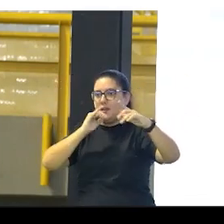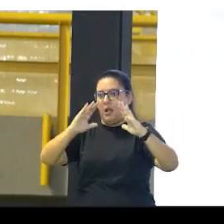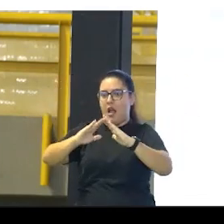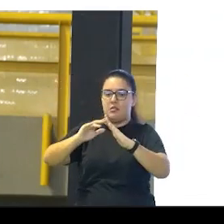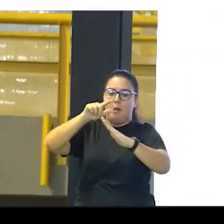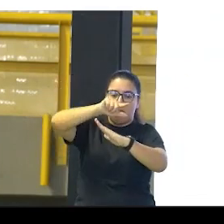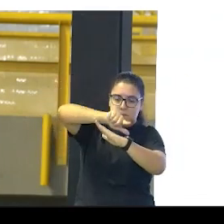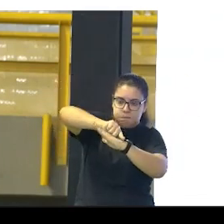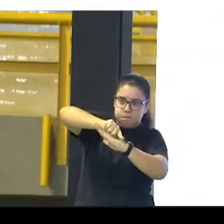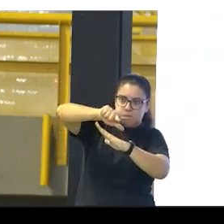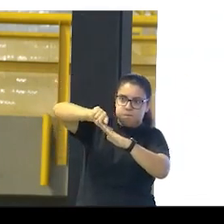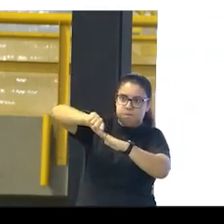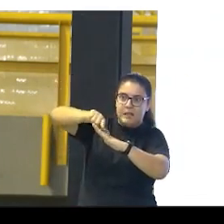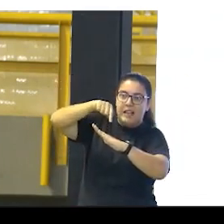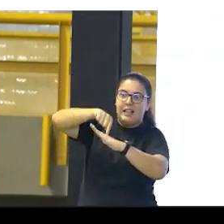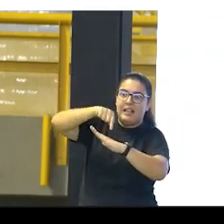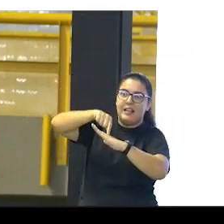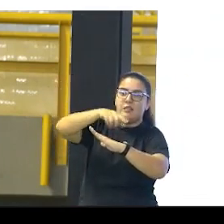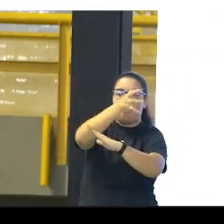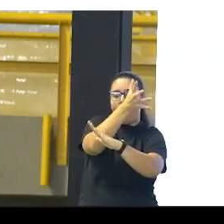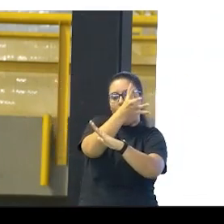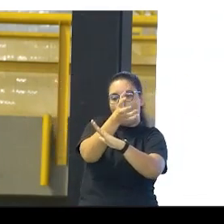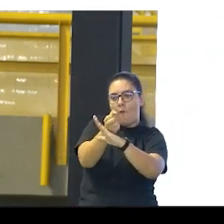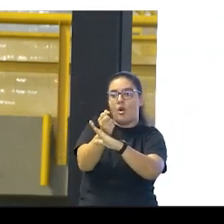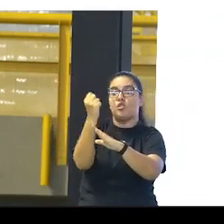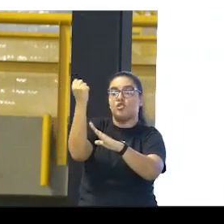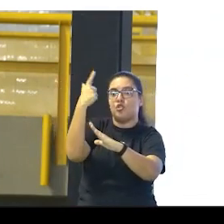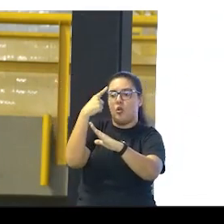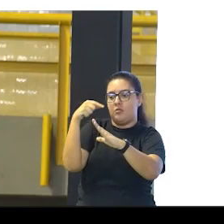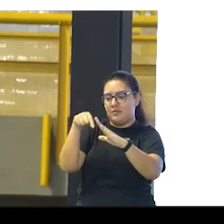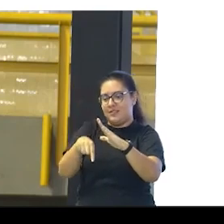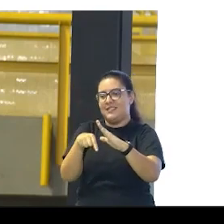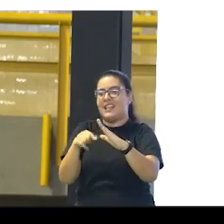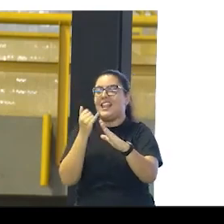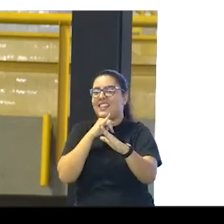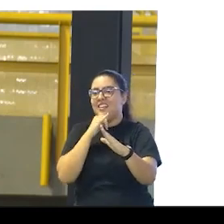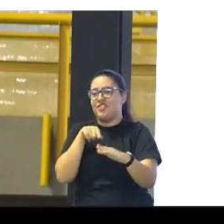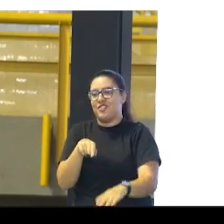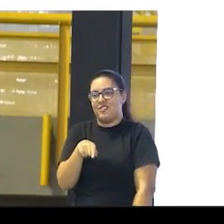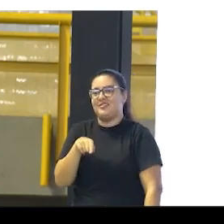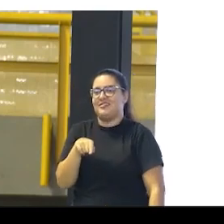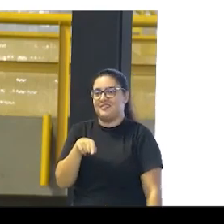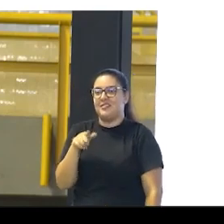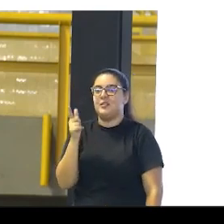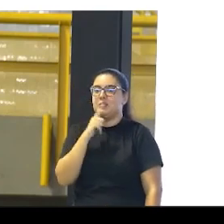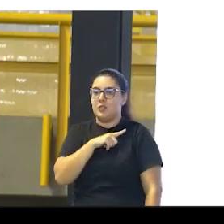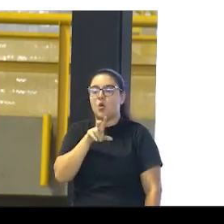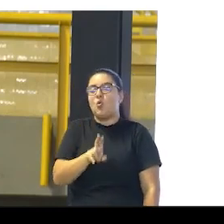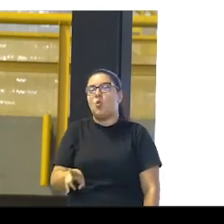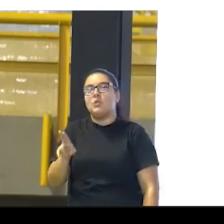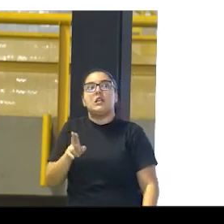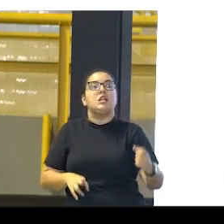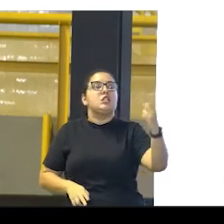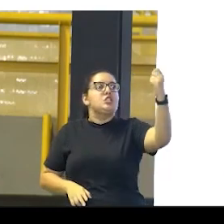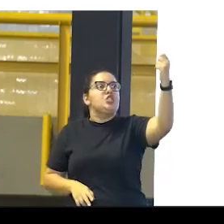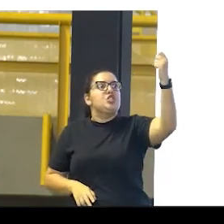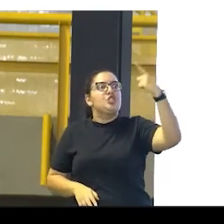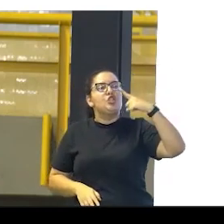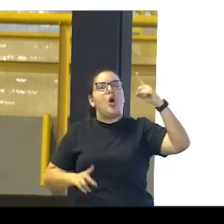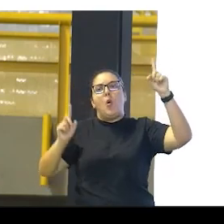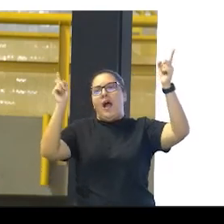energia. Então, a energia elétrica decorrente, resultante do uso do sol ou da